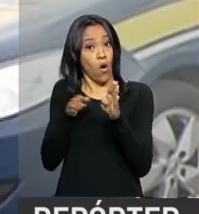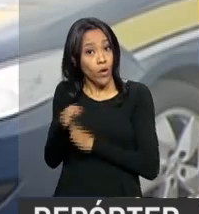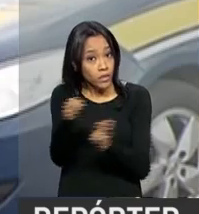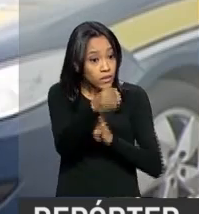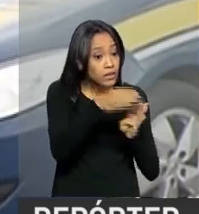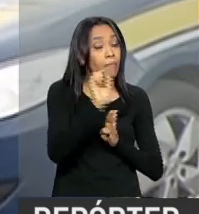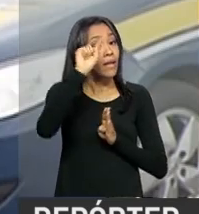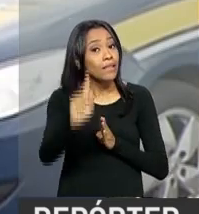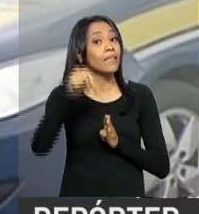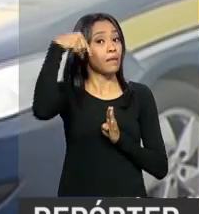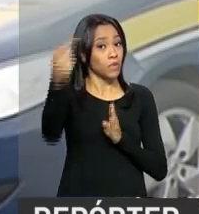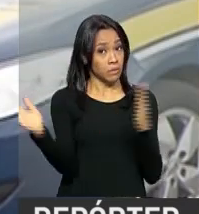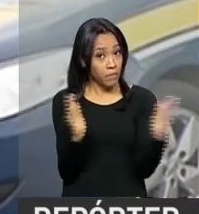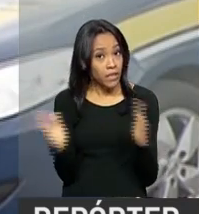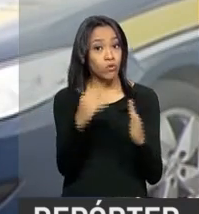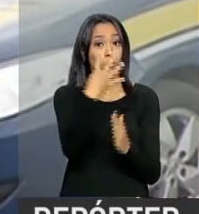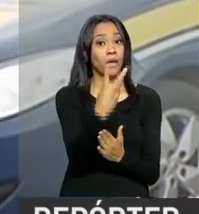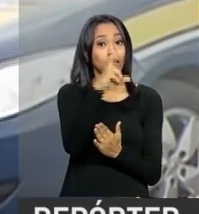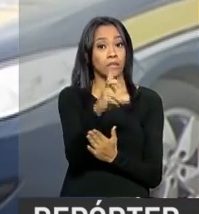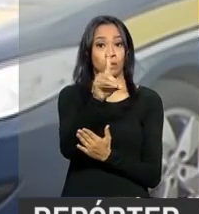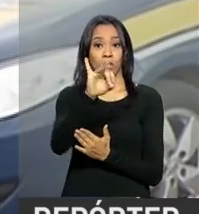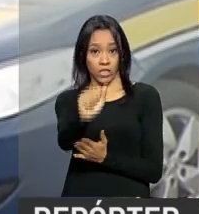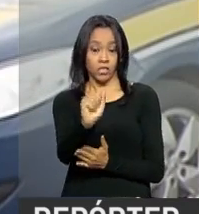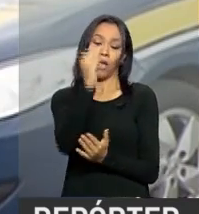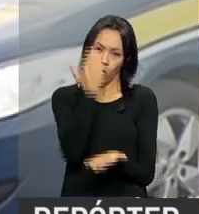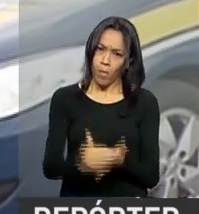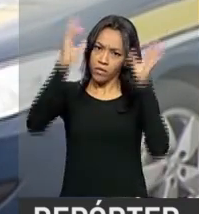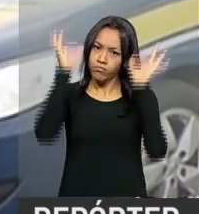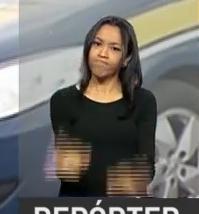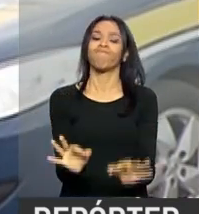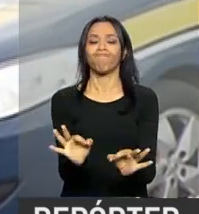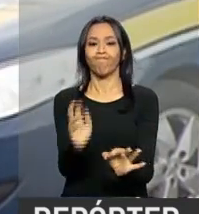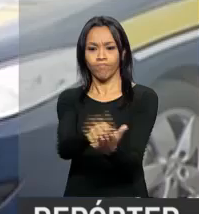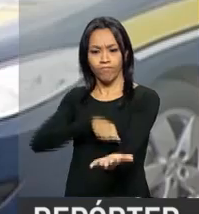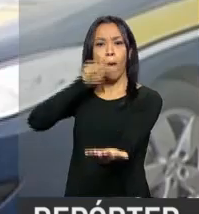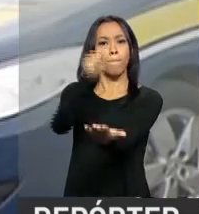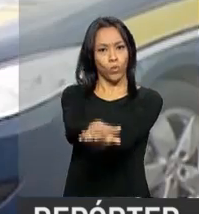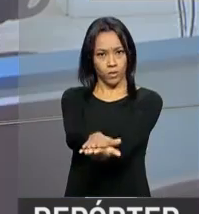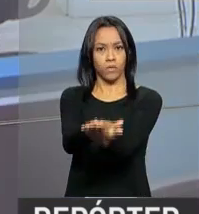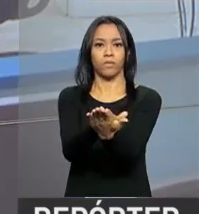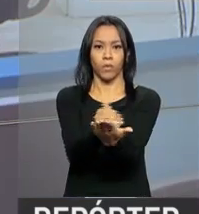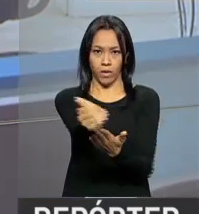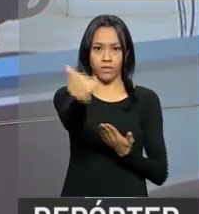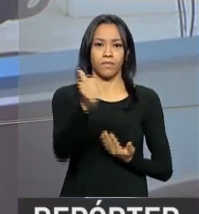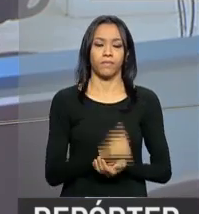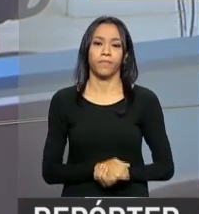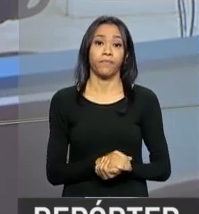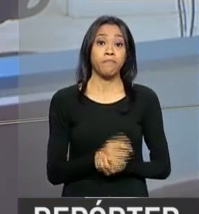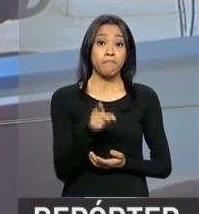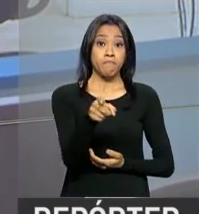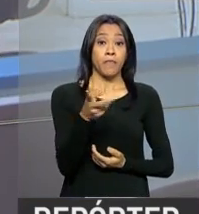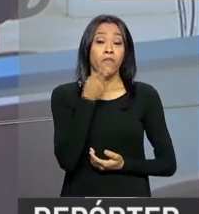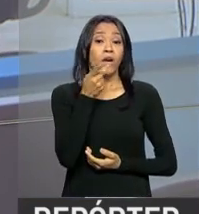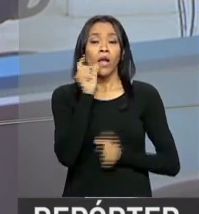que depois, passado esse período de 45 dias, a gente comece efetivamente a autuar os condutores. E por falar